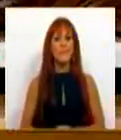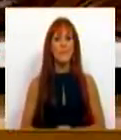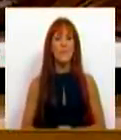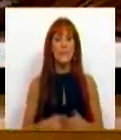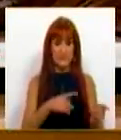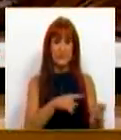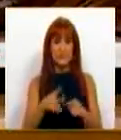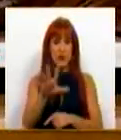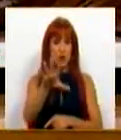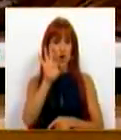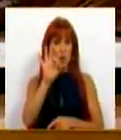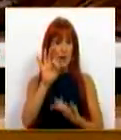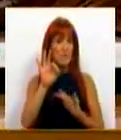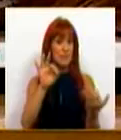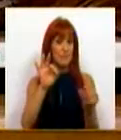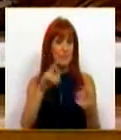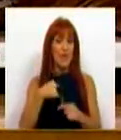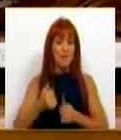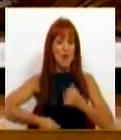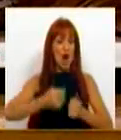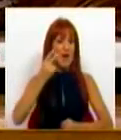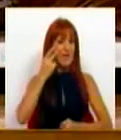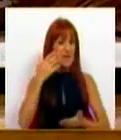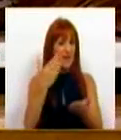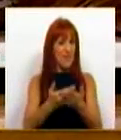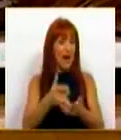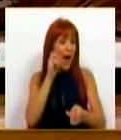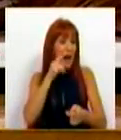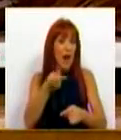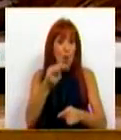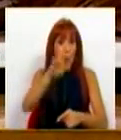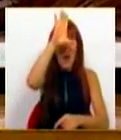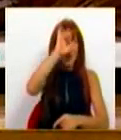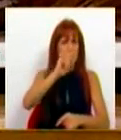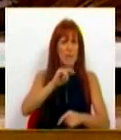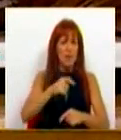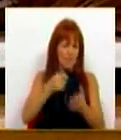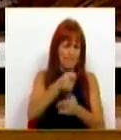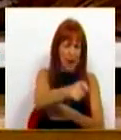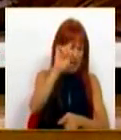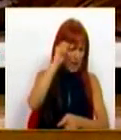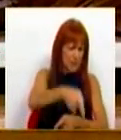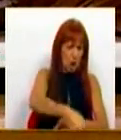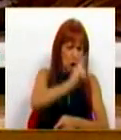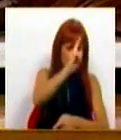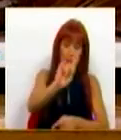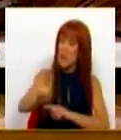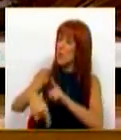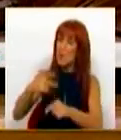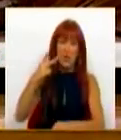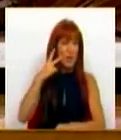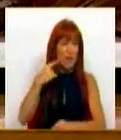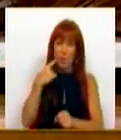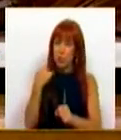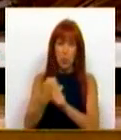Foi isso que escolhemos: melhorar a vida a quem o anterior governo fez pagar a crise, depois de uma vida